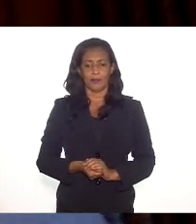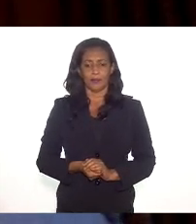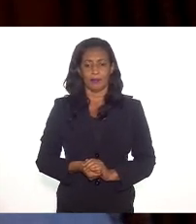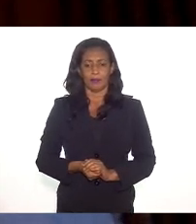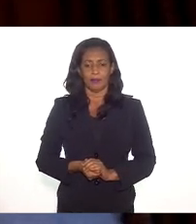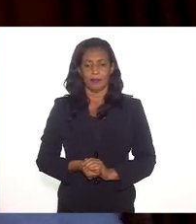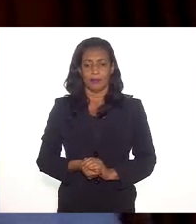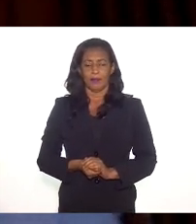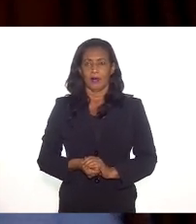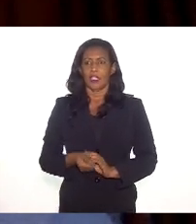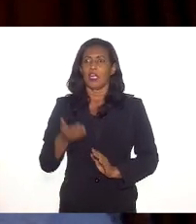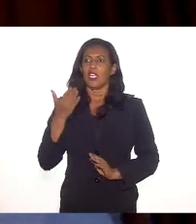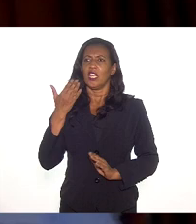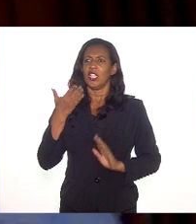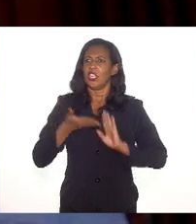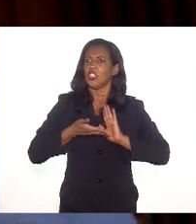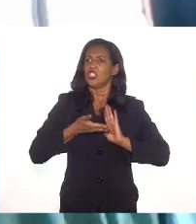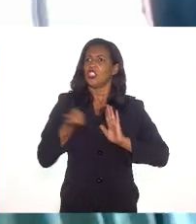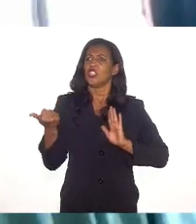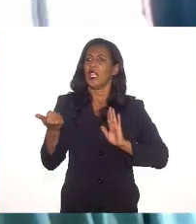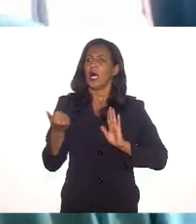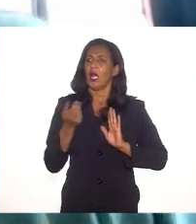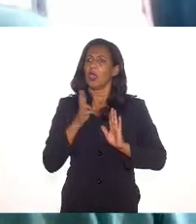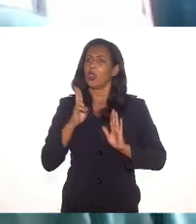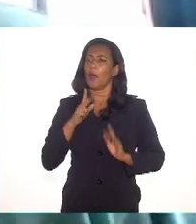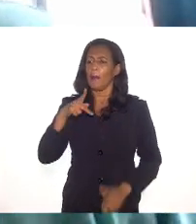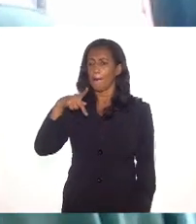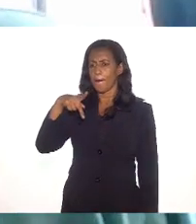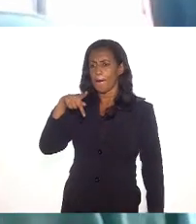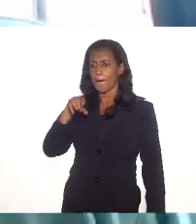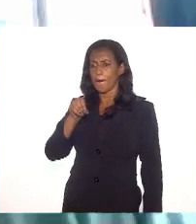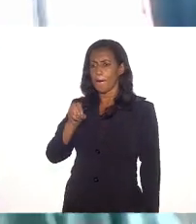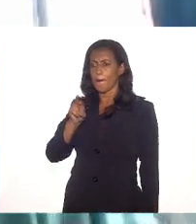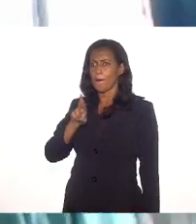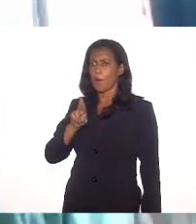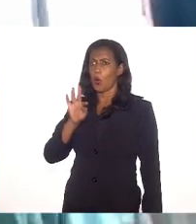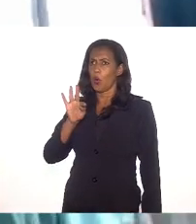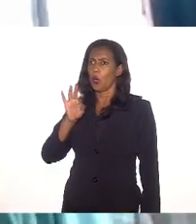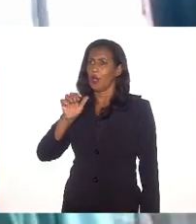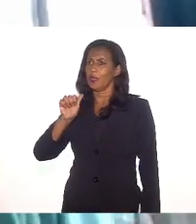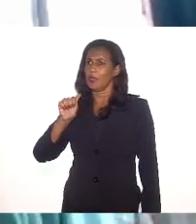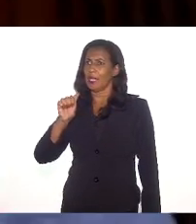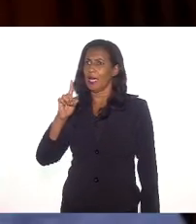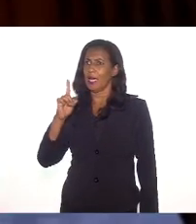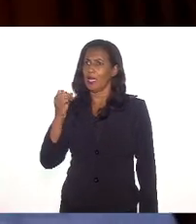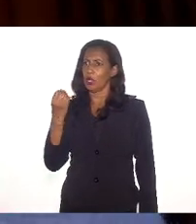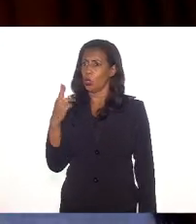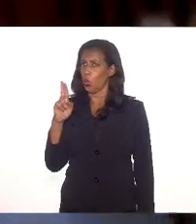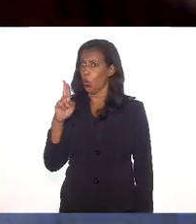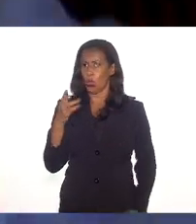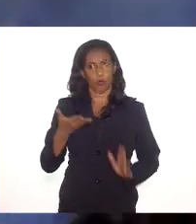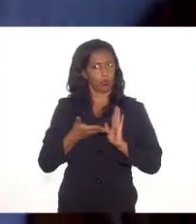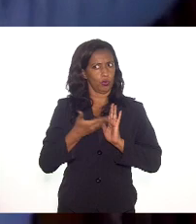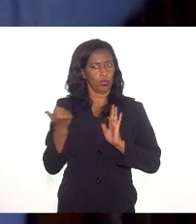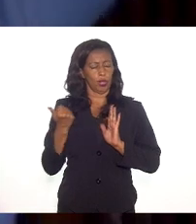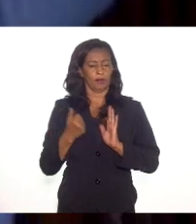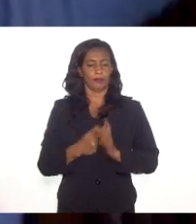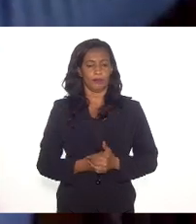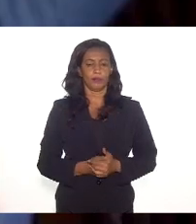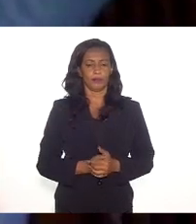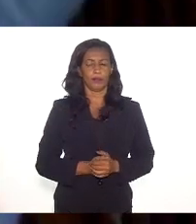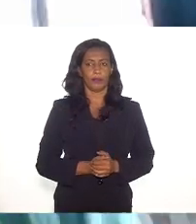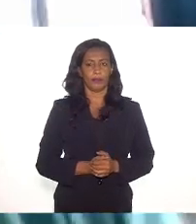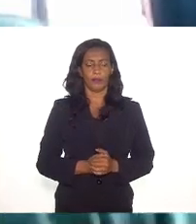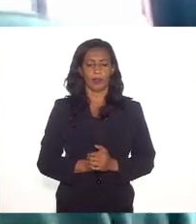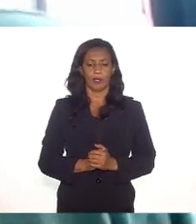a expressão portador. Ah, tá bom. Obrigado, Márcio. Obrigado. Vai mudar? Exatamente, Paulo. Incorpora,